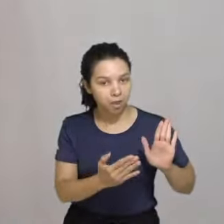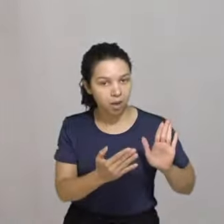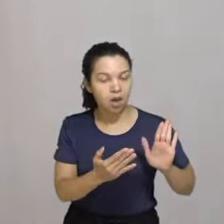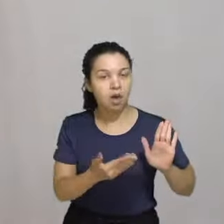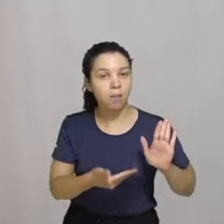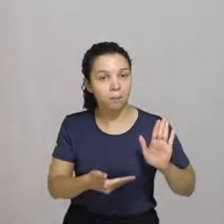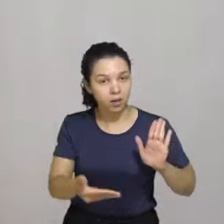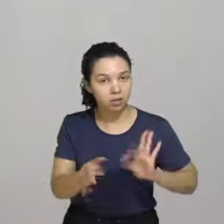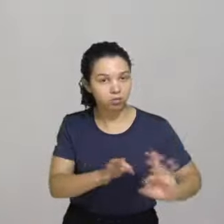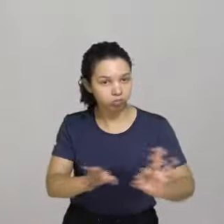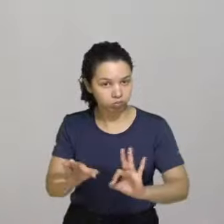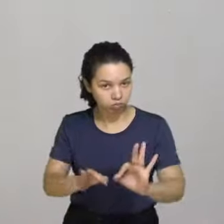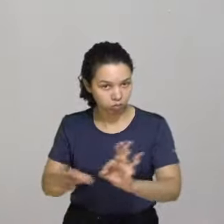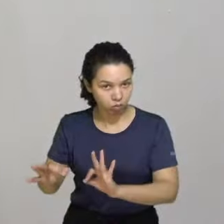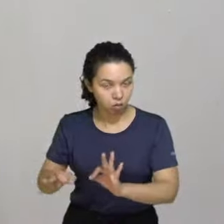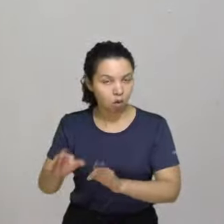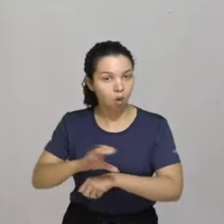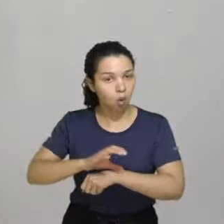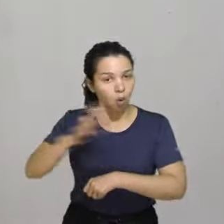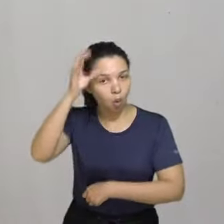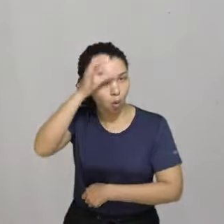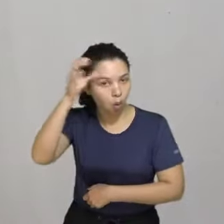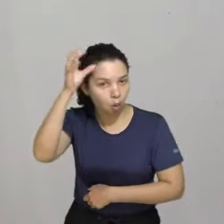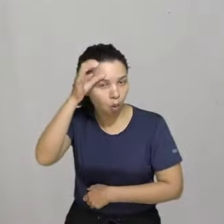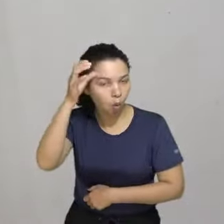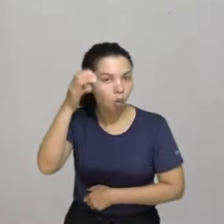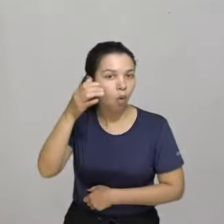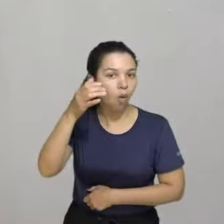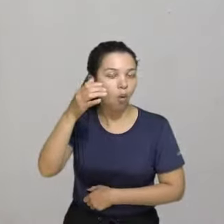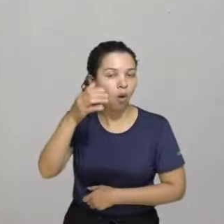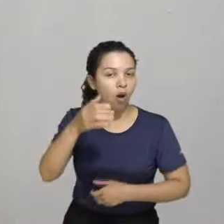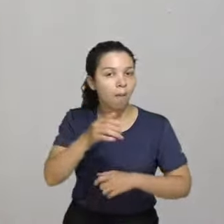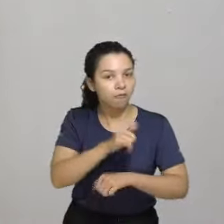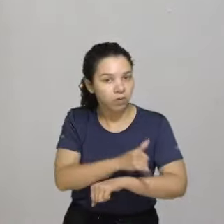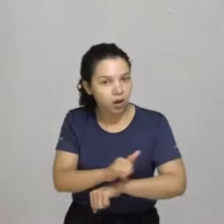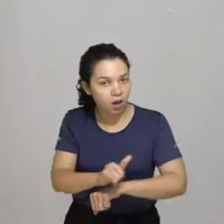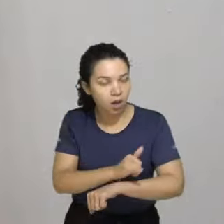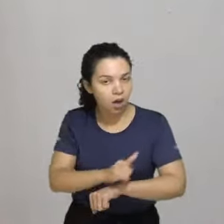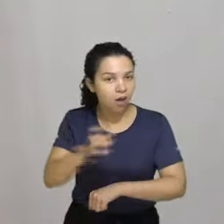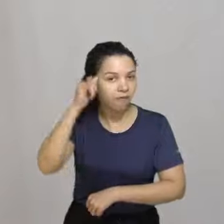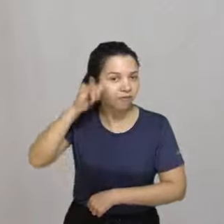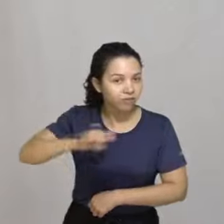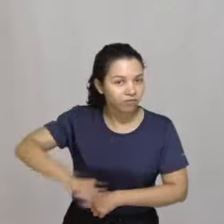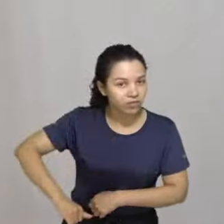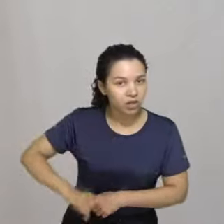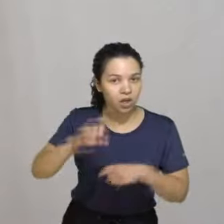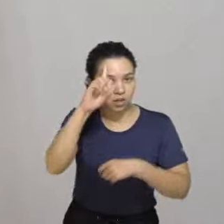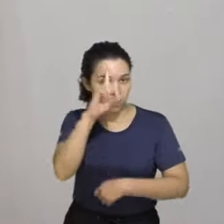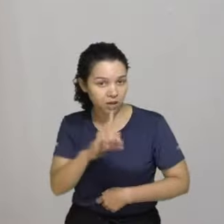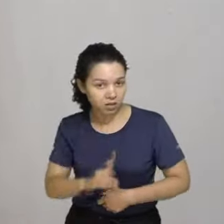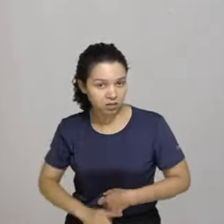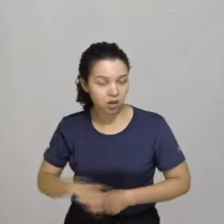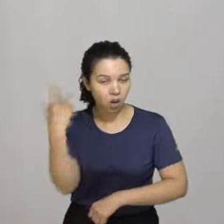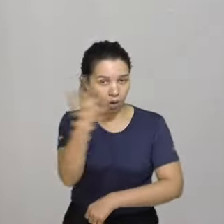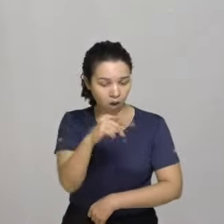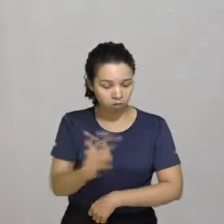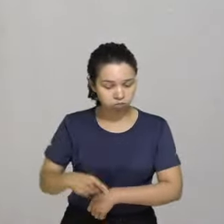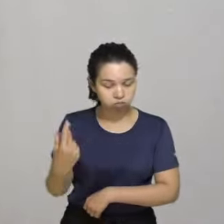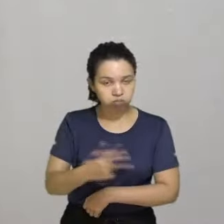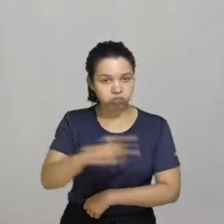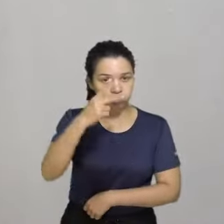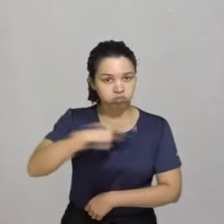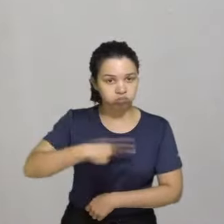de conscientização, prevenção e combate à depressão e automutilação e ao suicídio no